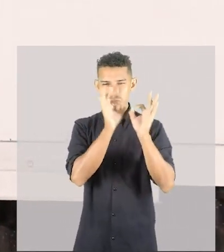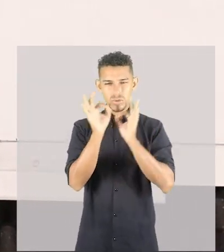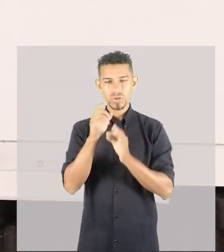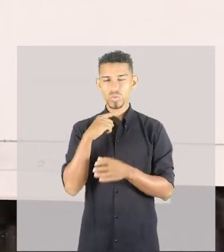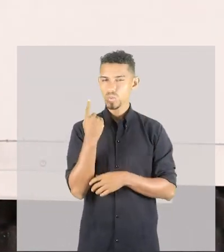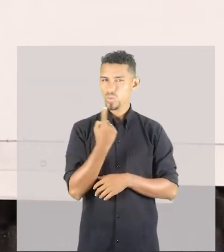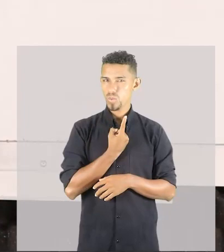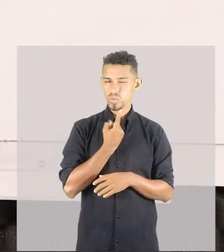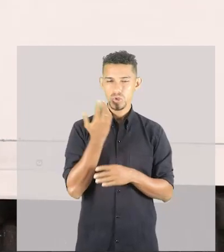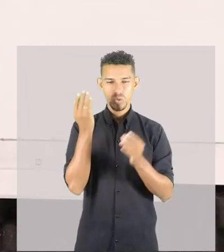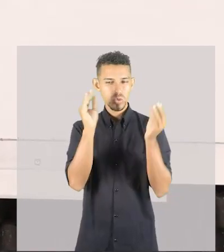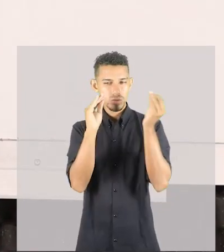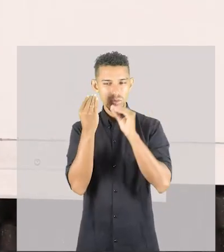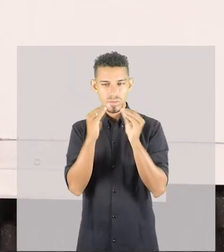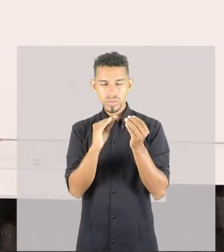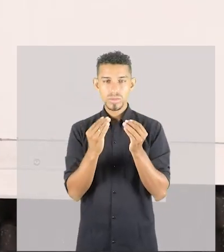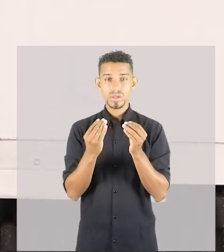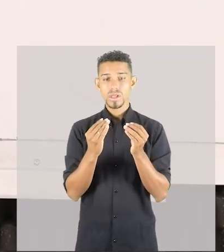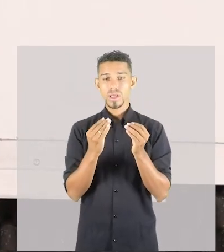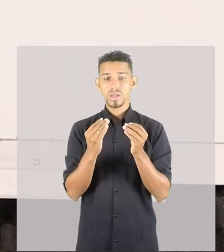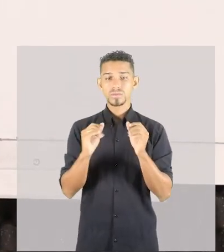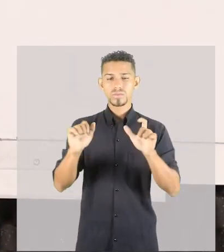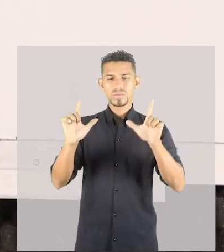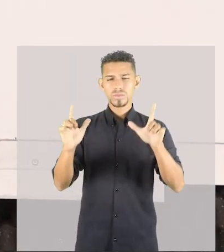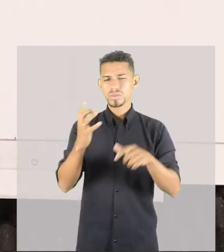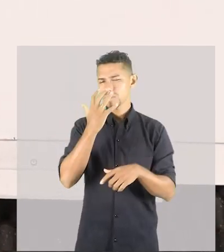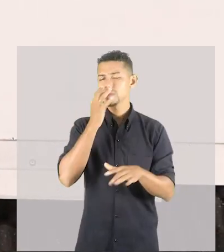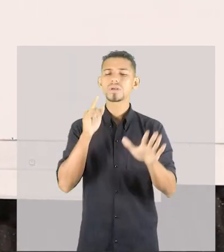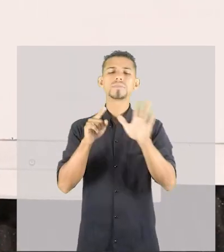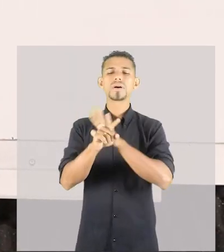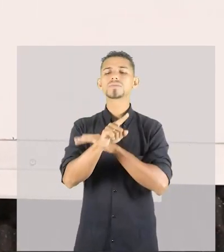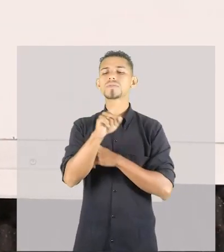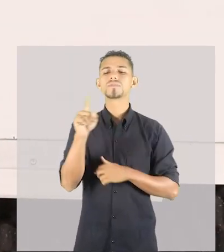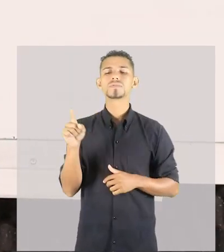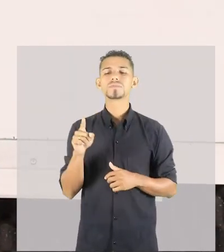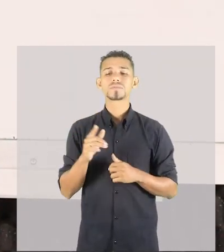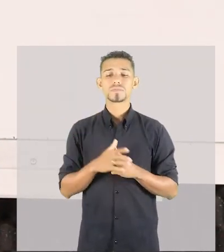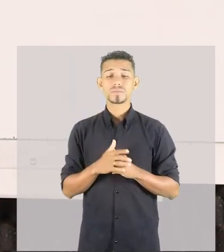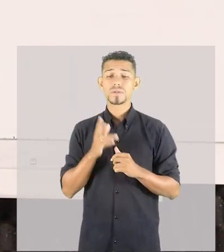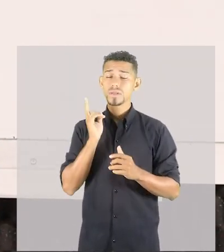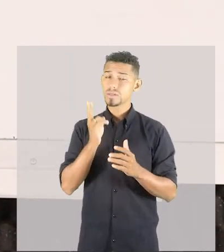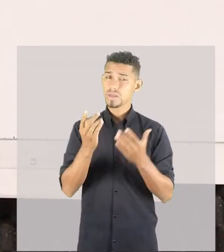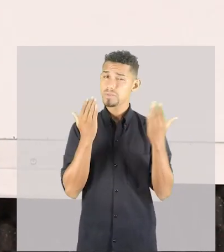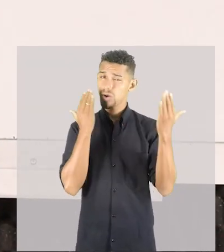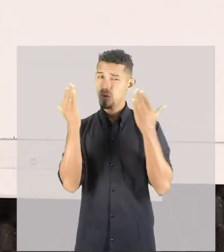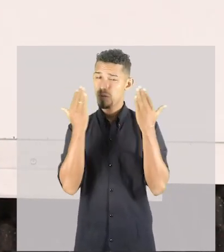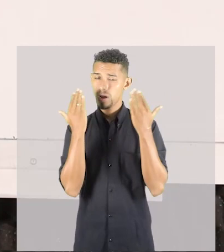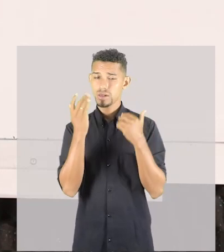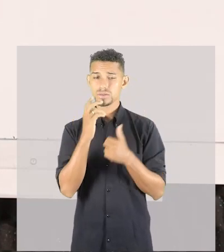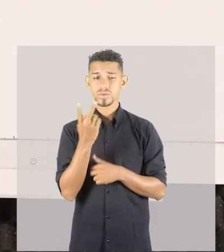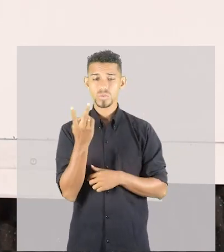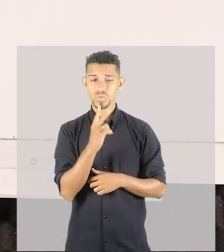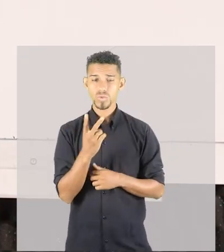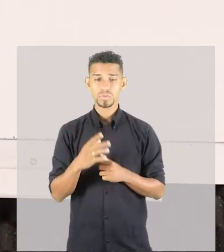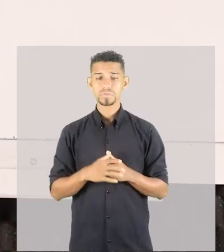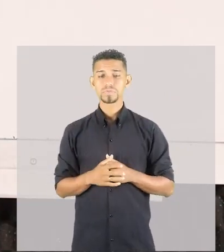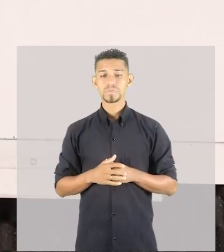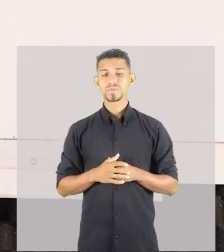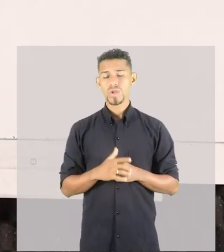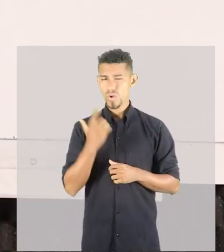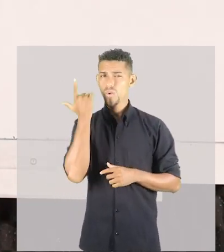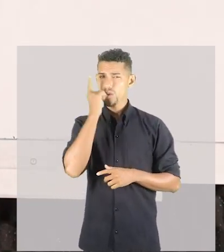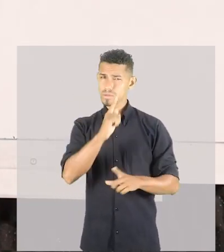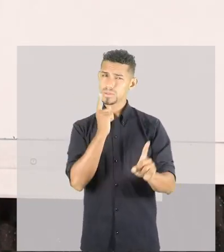nosso cruzamento e o nosso quadro, eu vou perguntar para você, fica sempre comparando aí os dois, tá certo? Eu